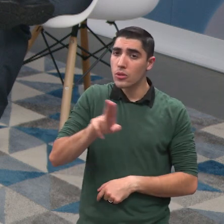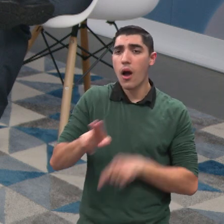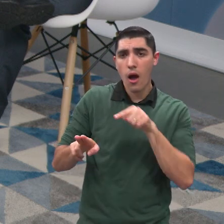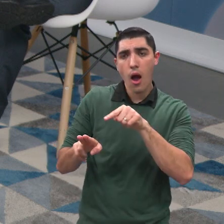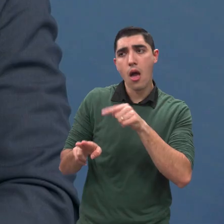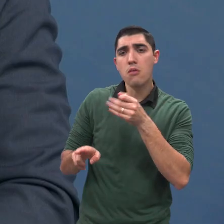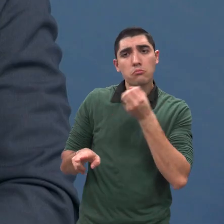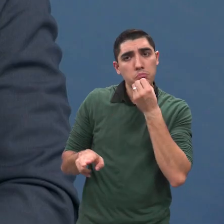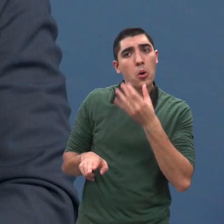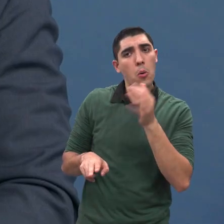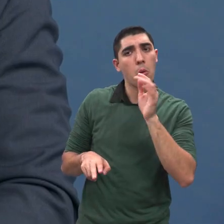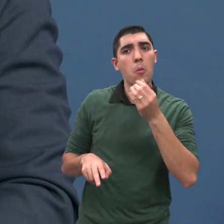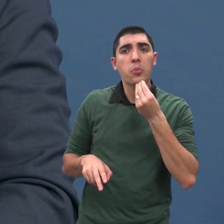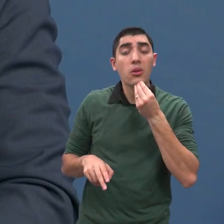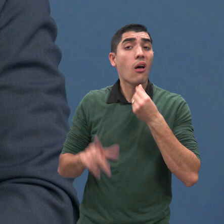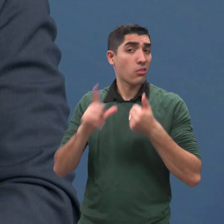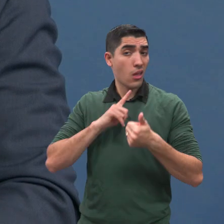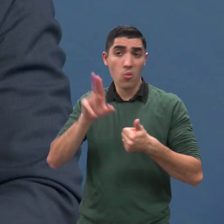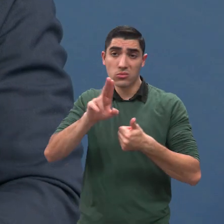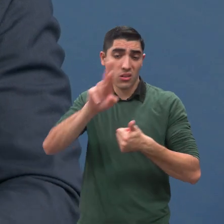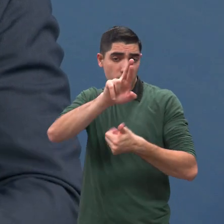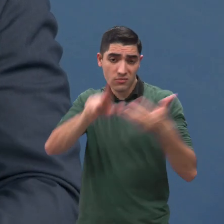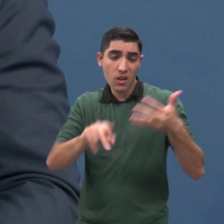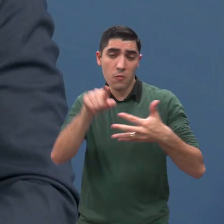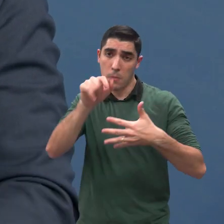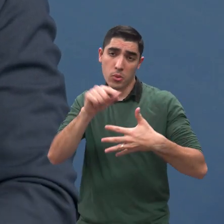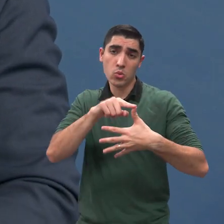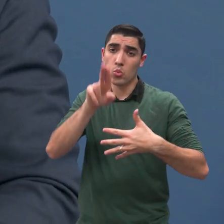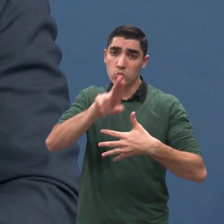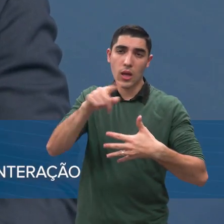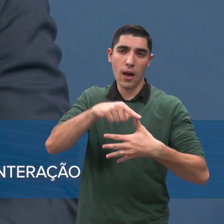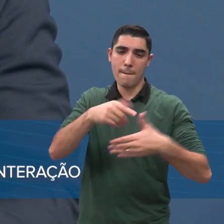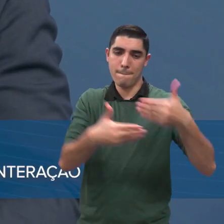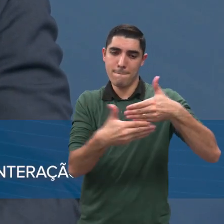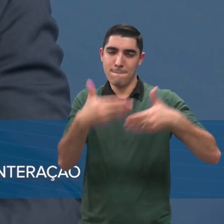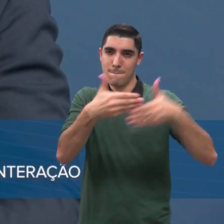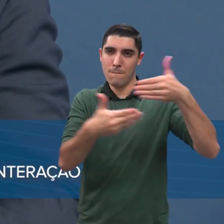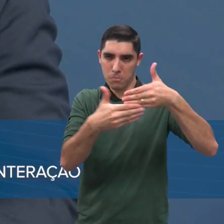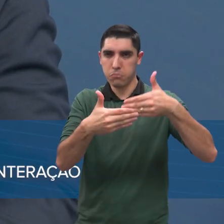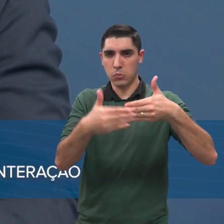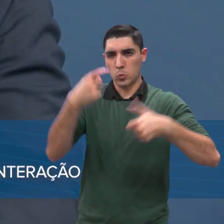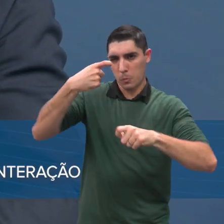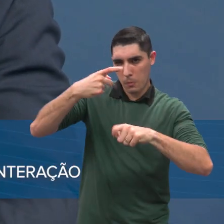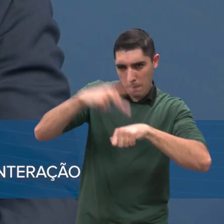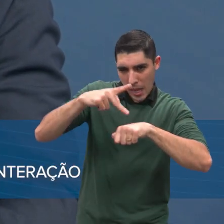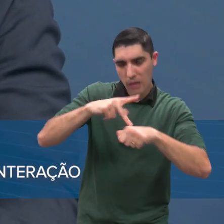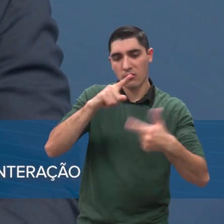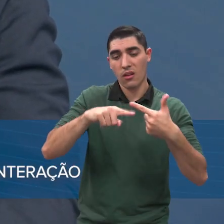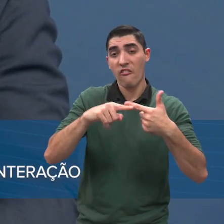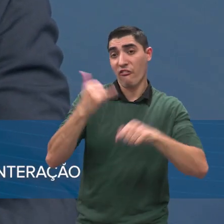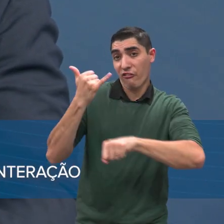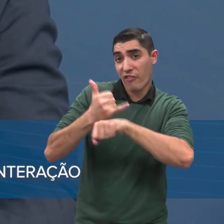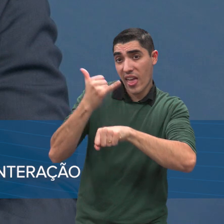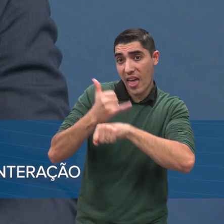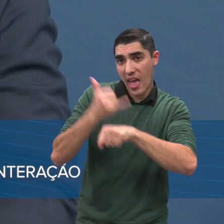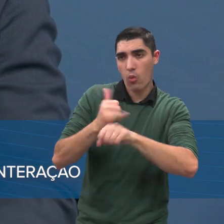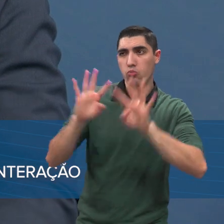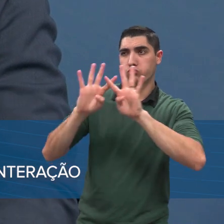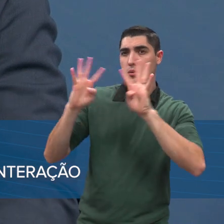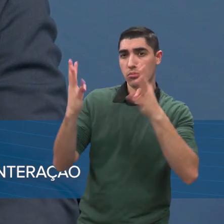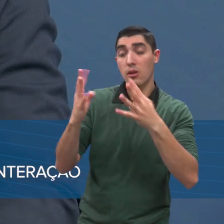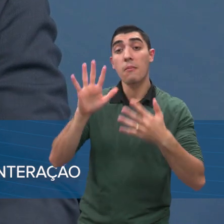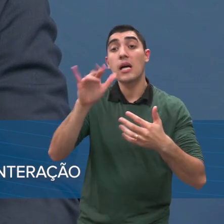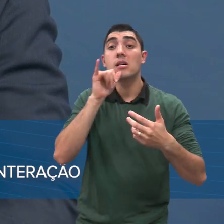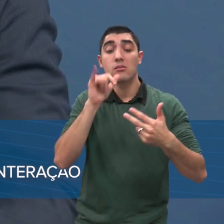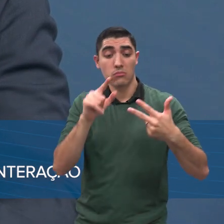pode usar diversos materiais. Você pode usar bloco, você pode usar ferro, né? Então você vai fazer um muro, você vai fazer uma grade,